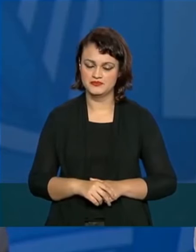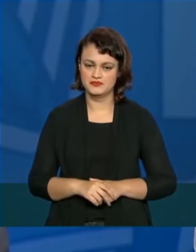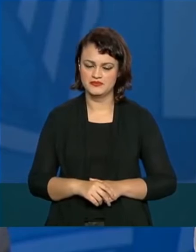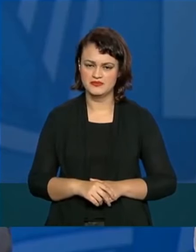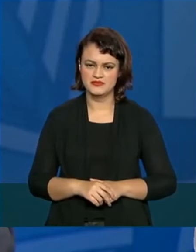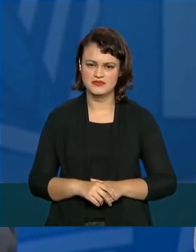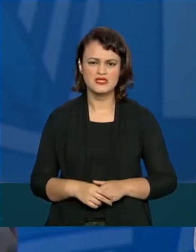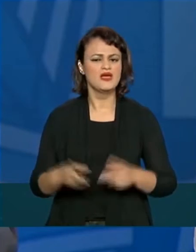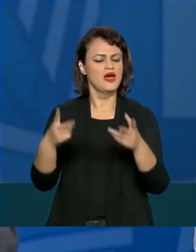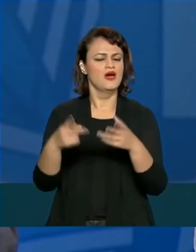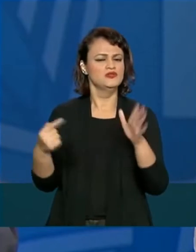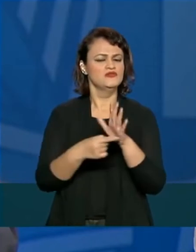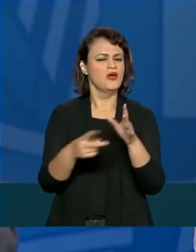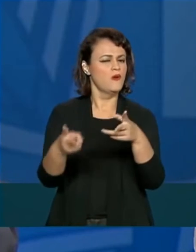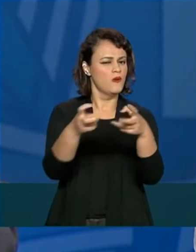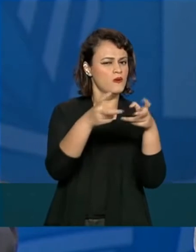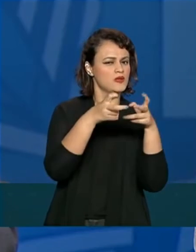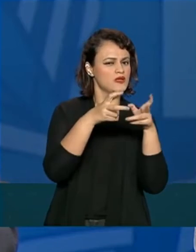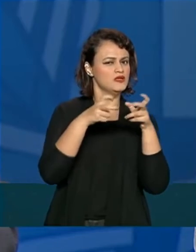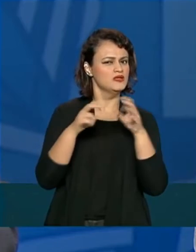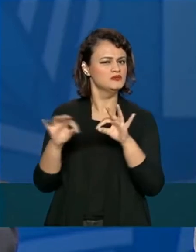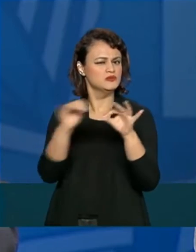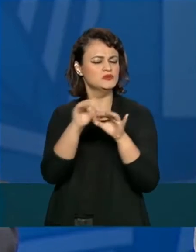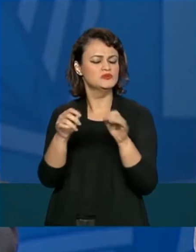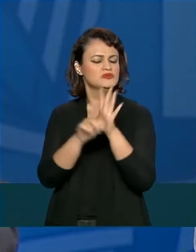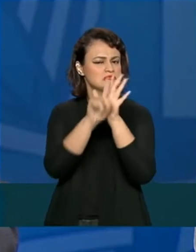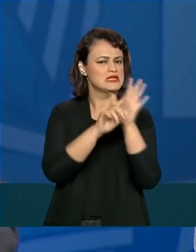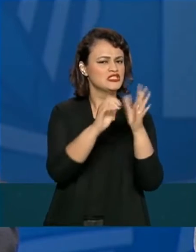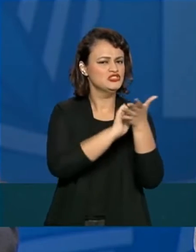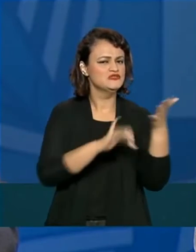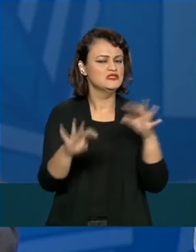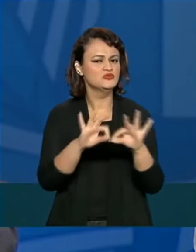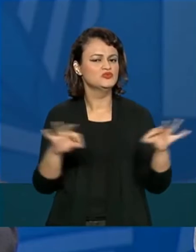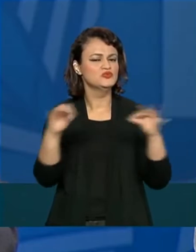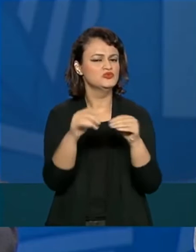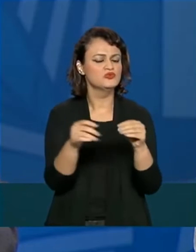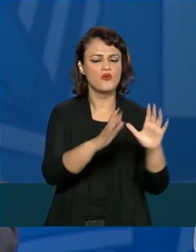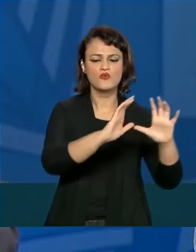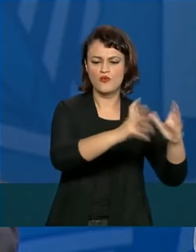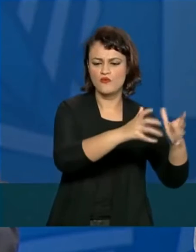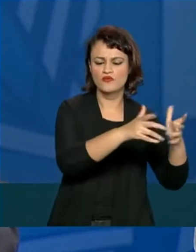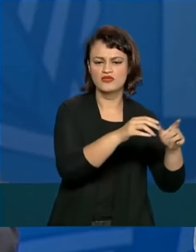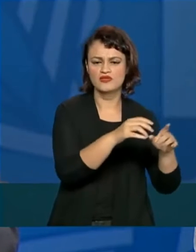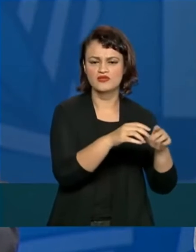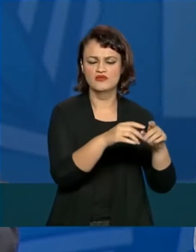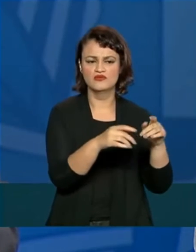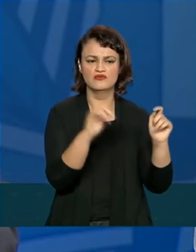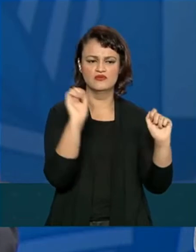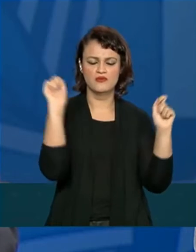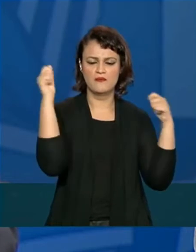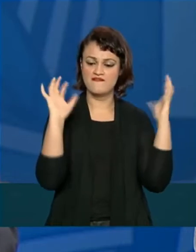holística, posso dizer assim, de uma maneira ampla, todas as atividades, desde o convívio social num salão de